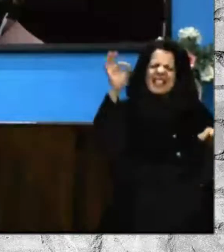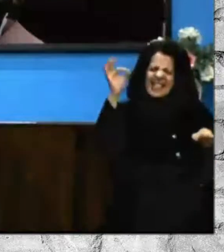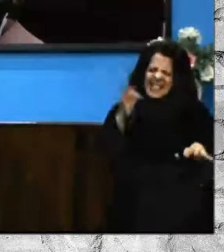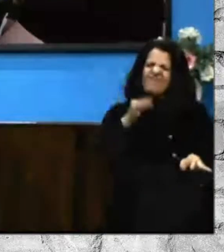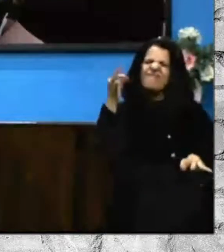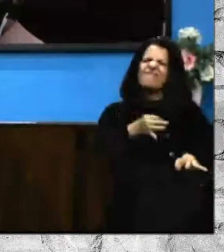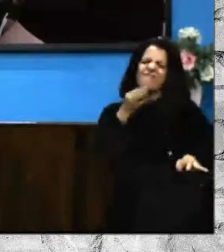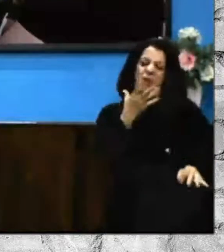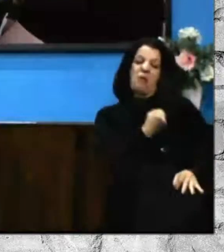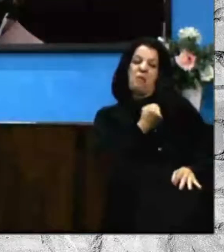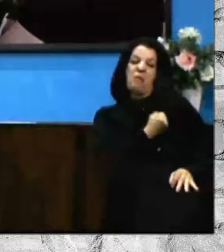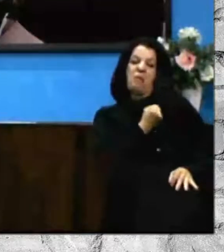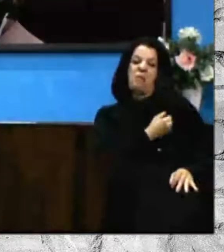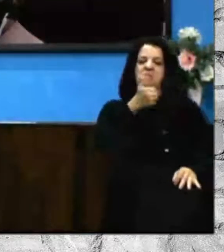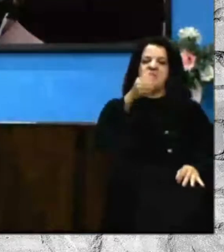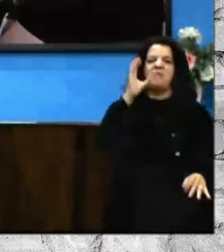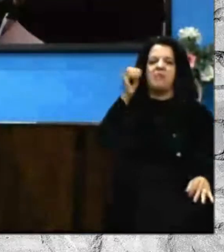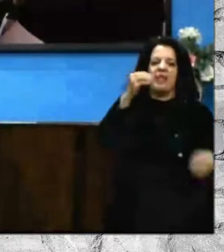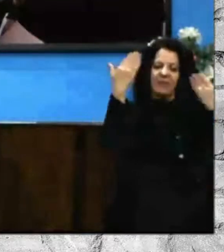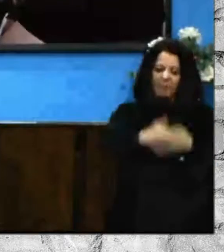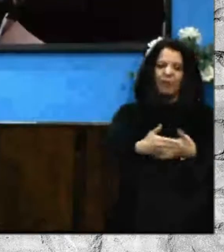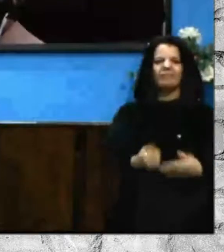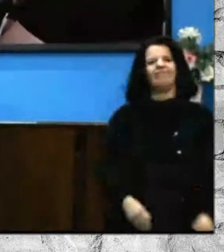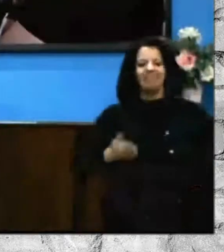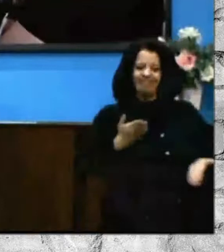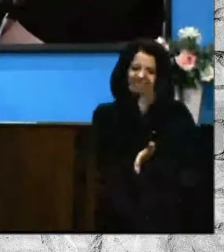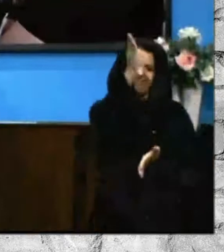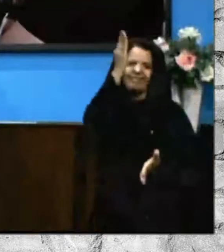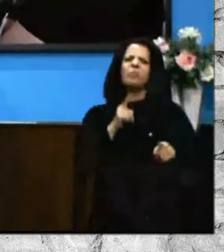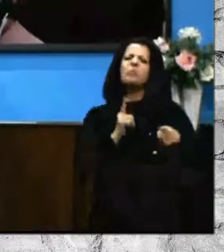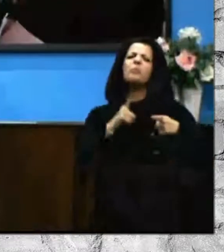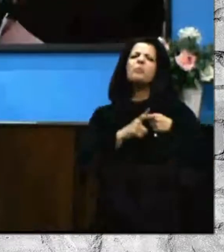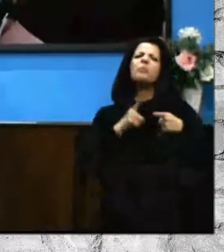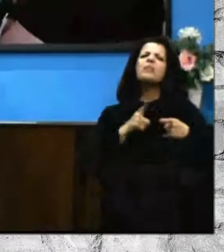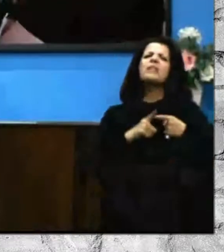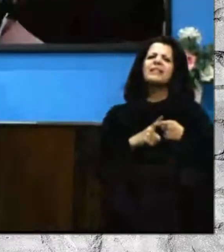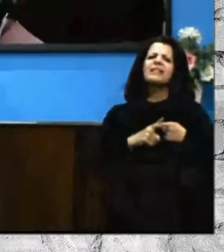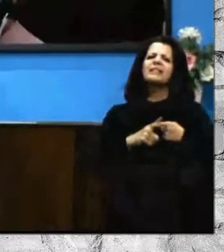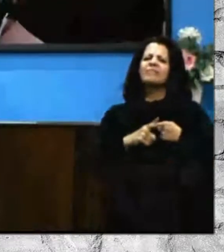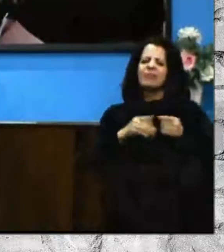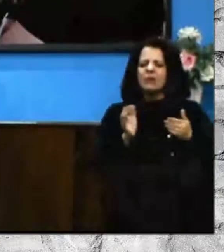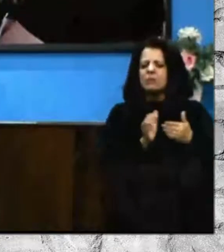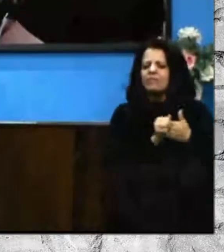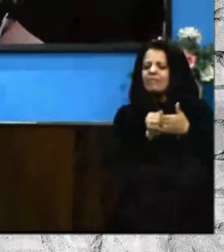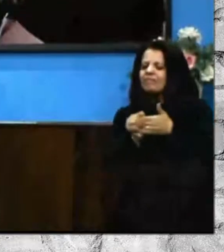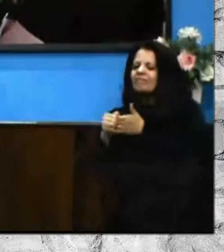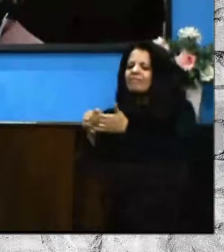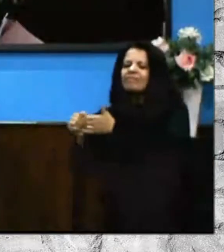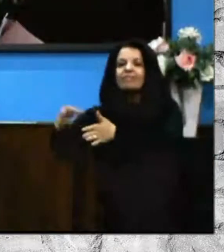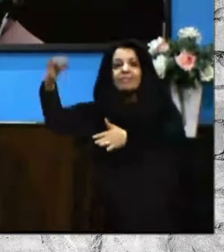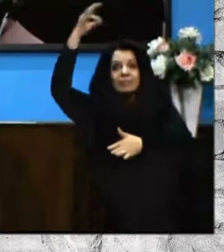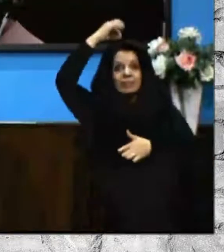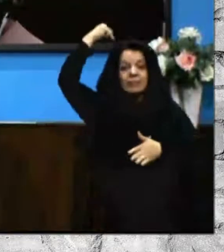Ele passou, Ele enfrentou, Ele passou. E sabe uma das razões? Ser guiado e submisso ao